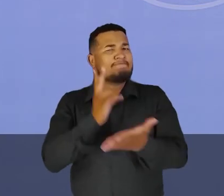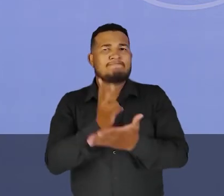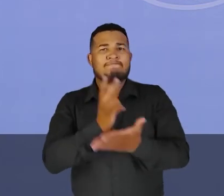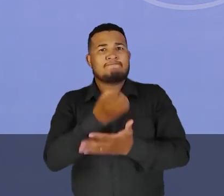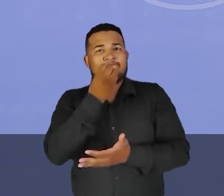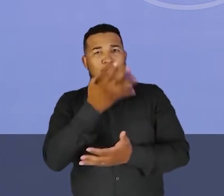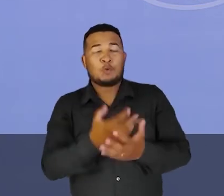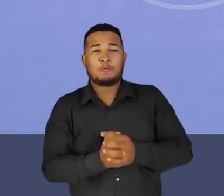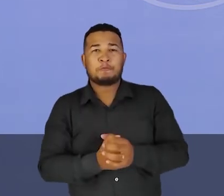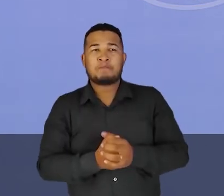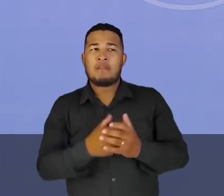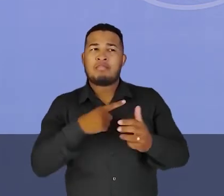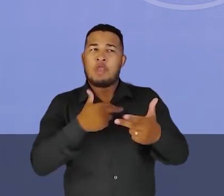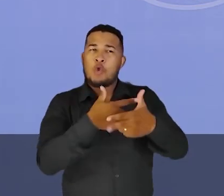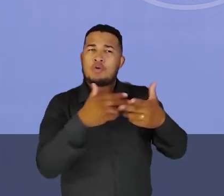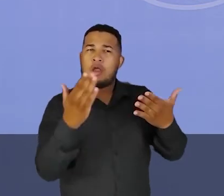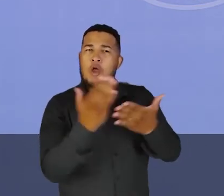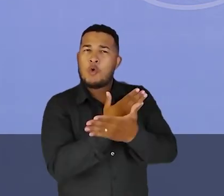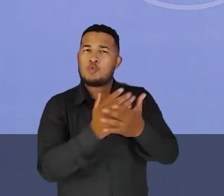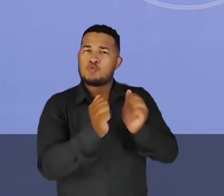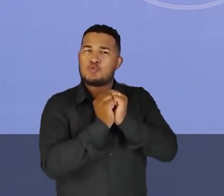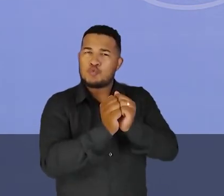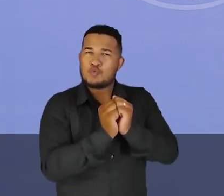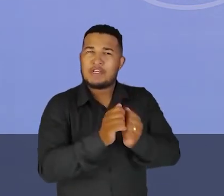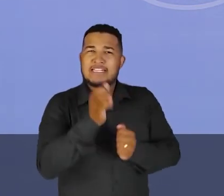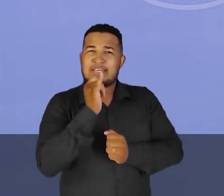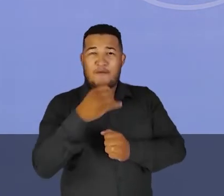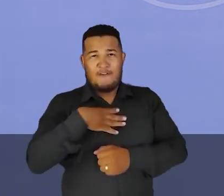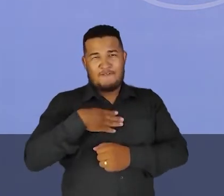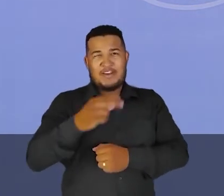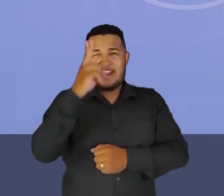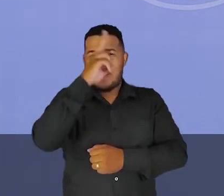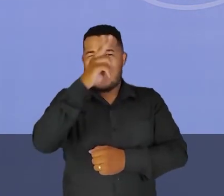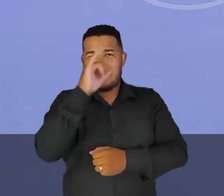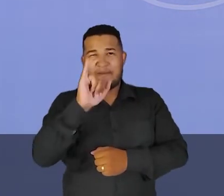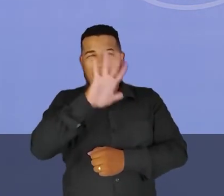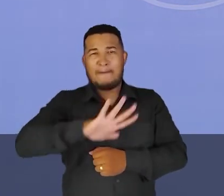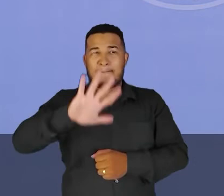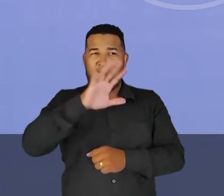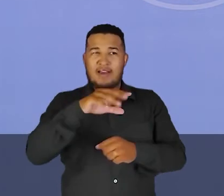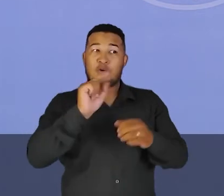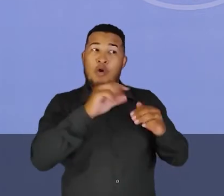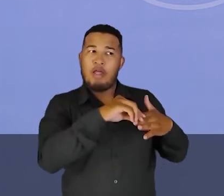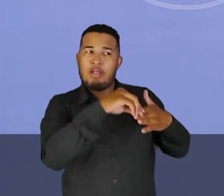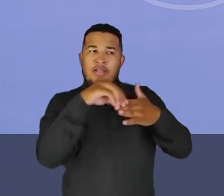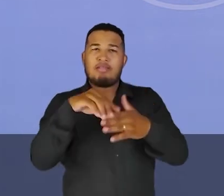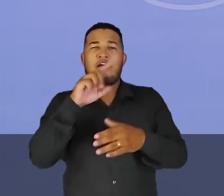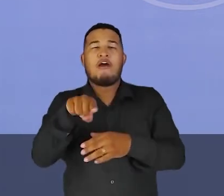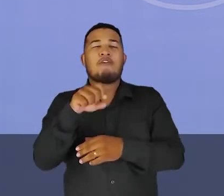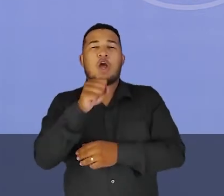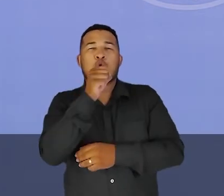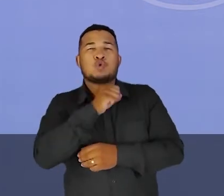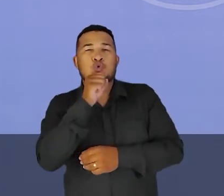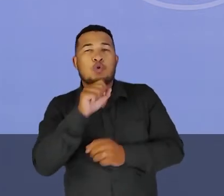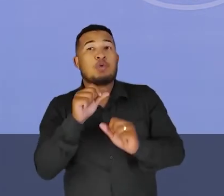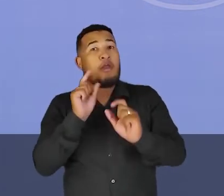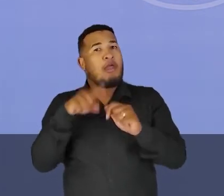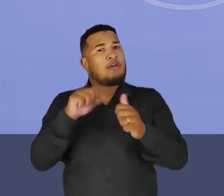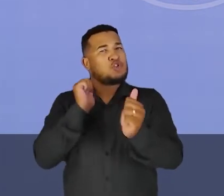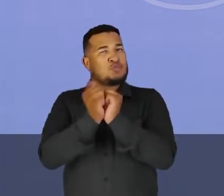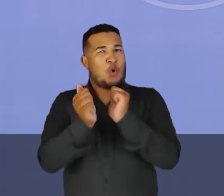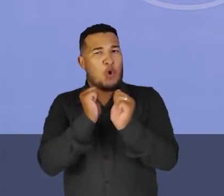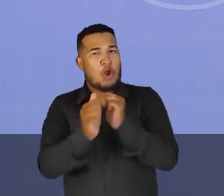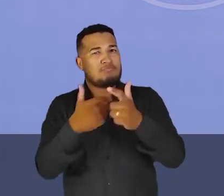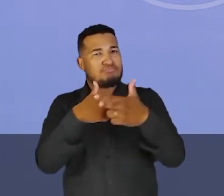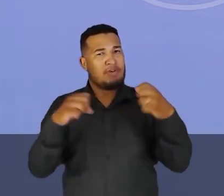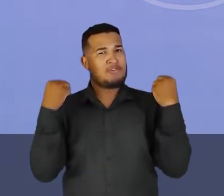Vocês fazem alguma atividade juntos, né? Como aquela filha lá, leva este idoso, leva esta idosa para uma